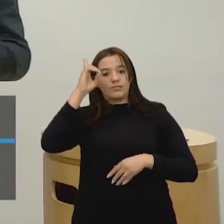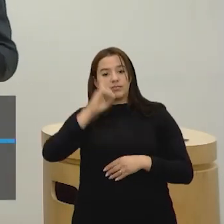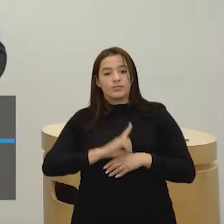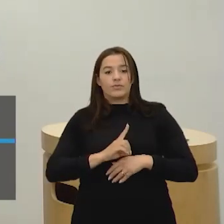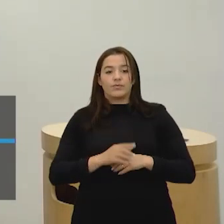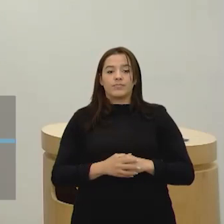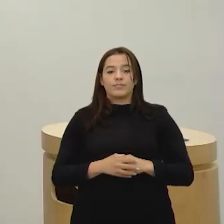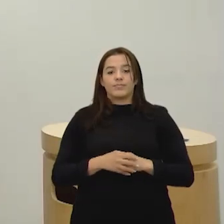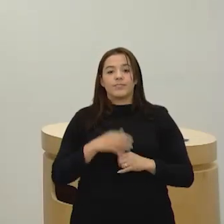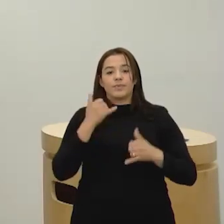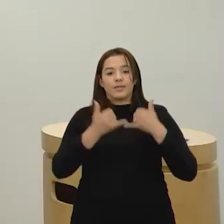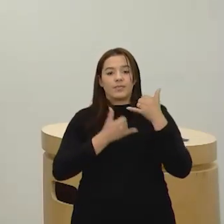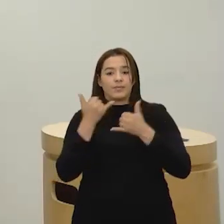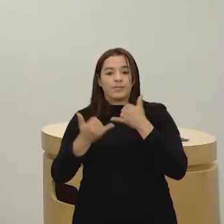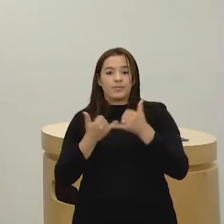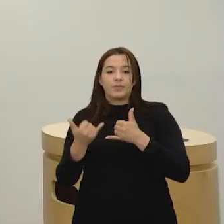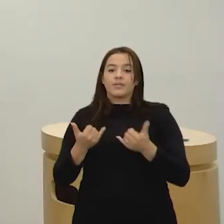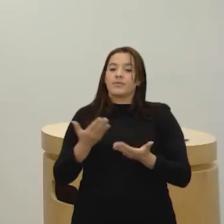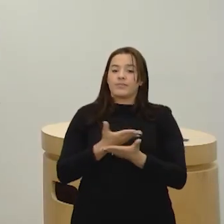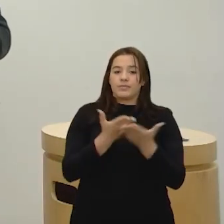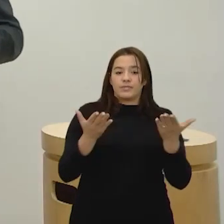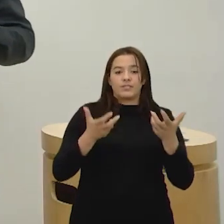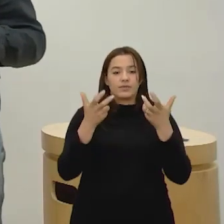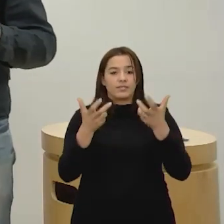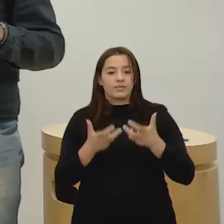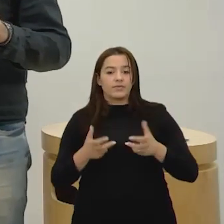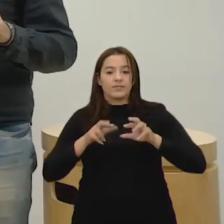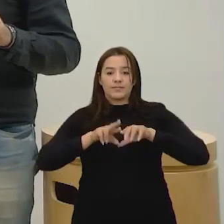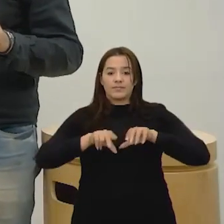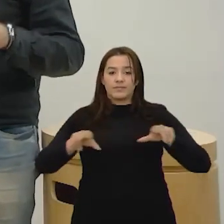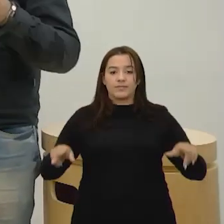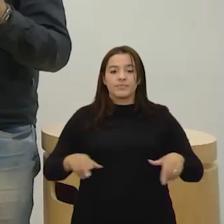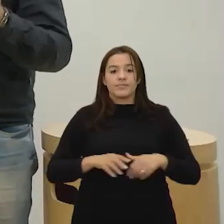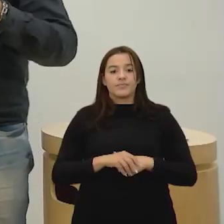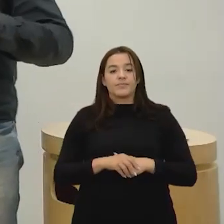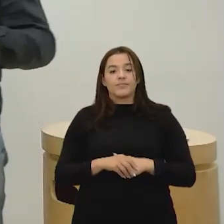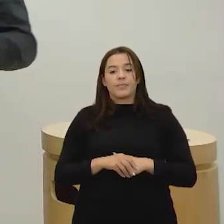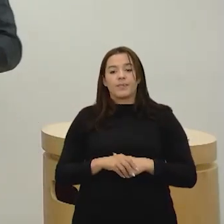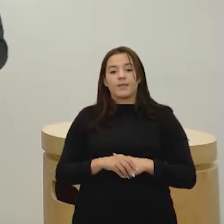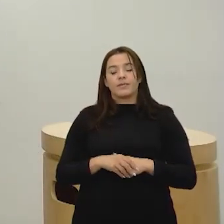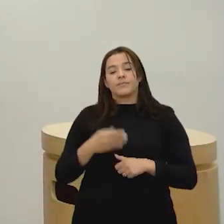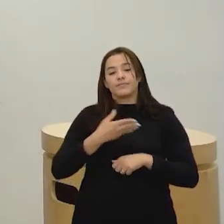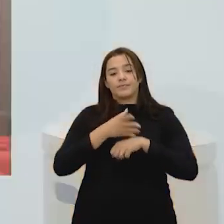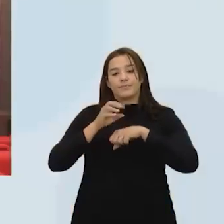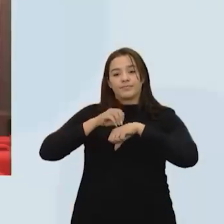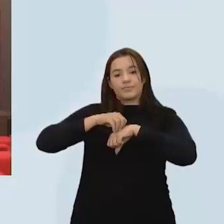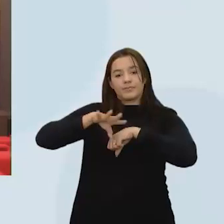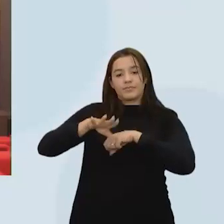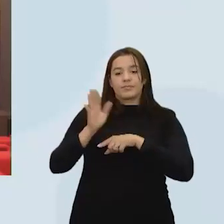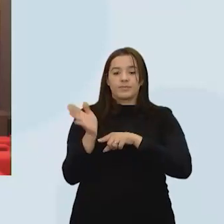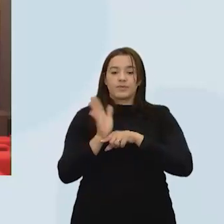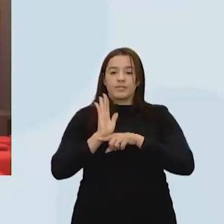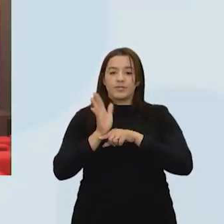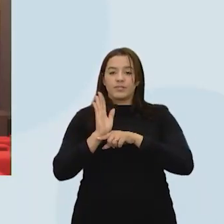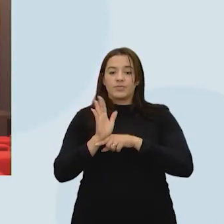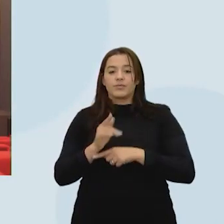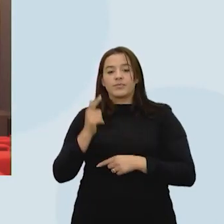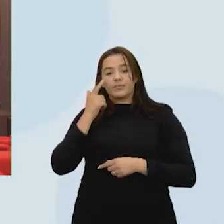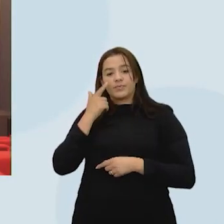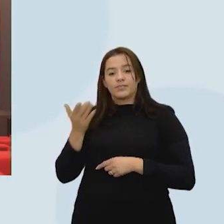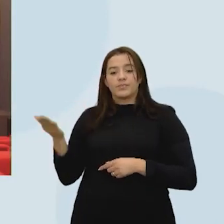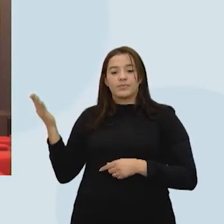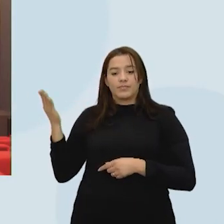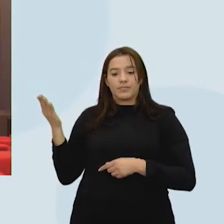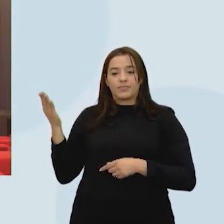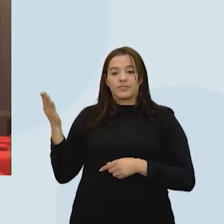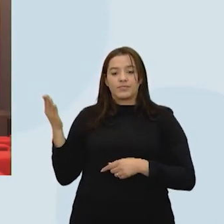Aqui tem um joguinho depois para a galera, se quiser, eu sempre faço isso, né? E uma sugestão de filme. O Segredo dos